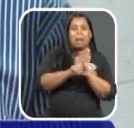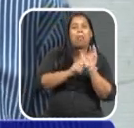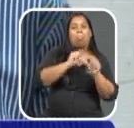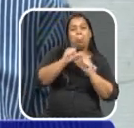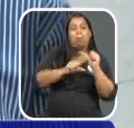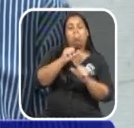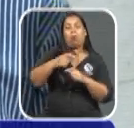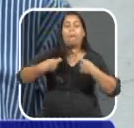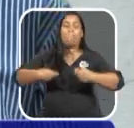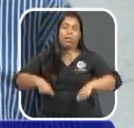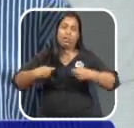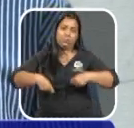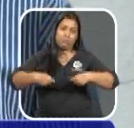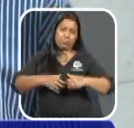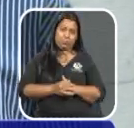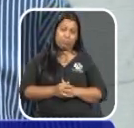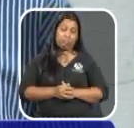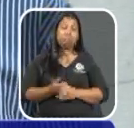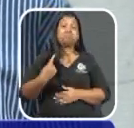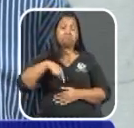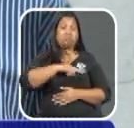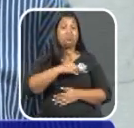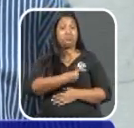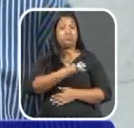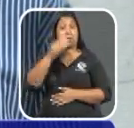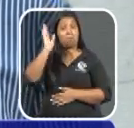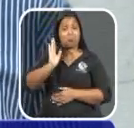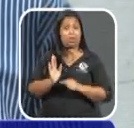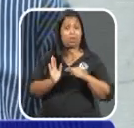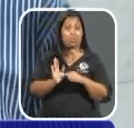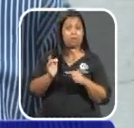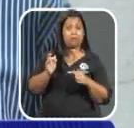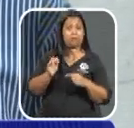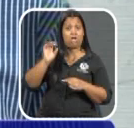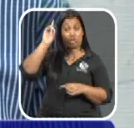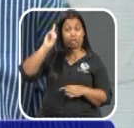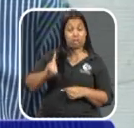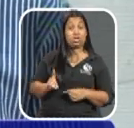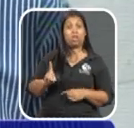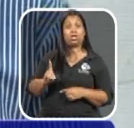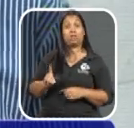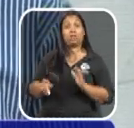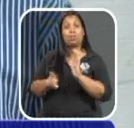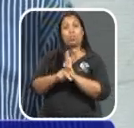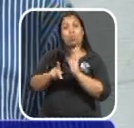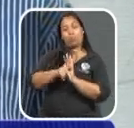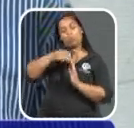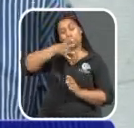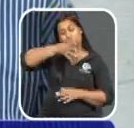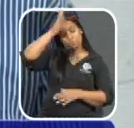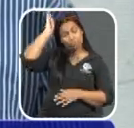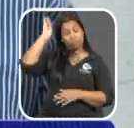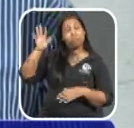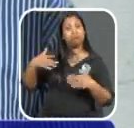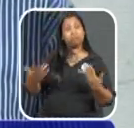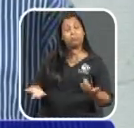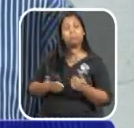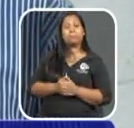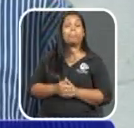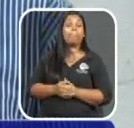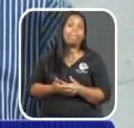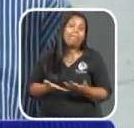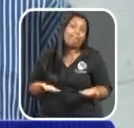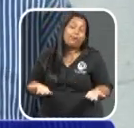país seja necessária, né? Nós vivemos num país, em um regime, nosso direito, ele vige do direito romano, então ele